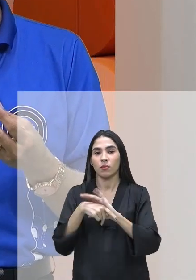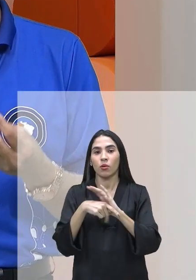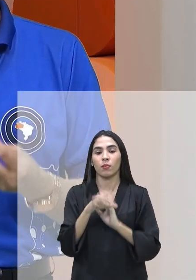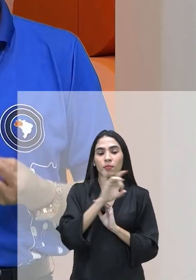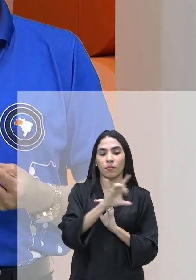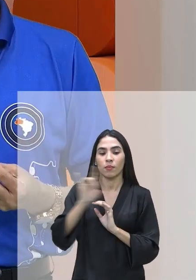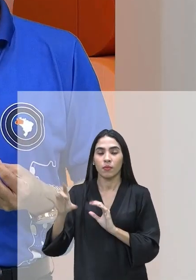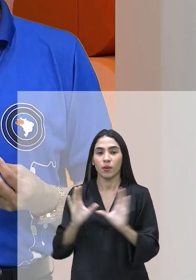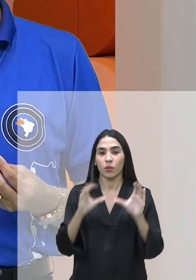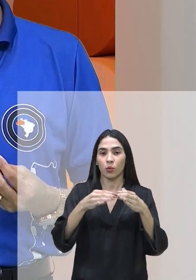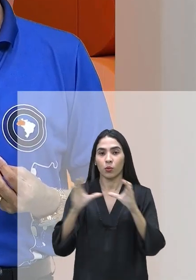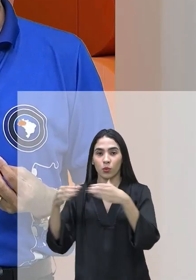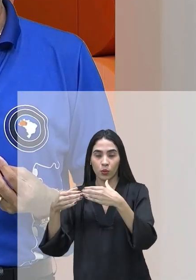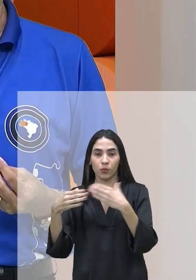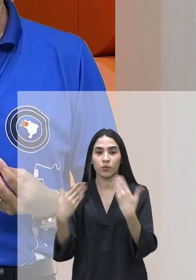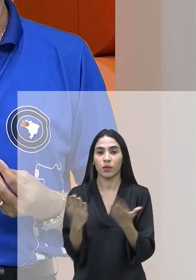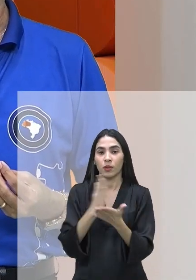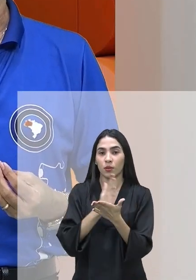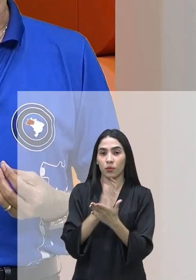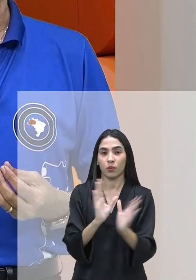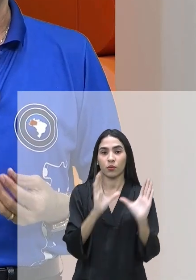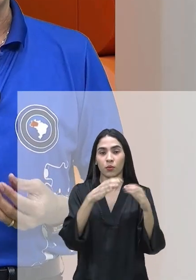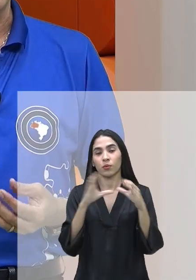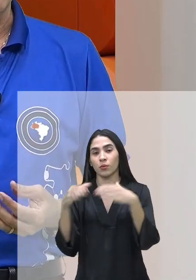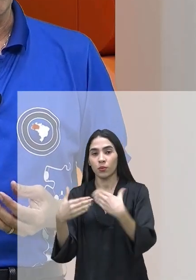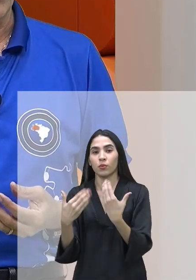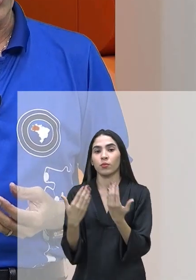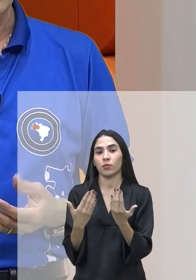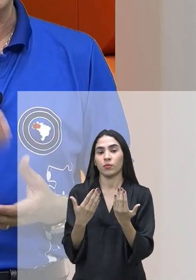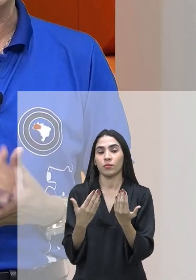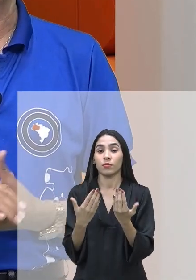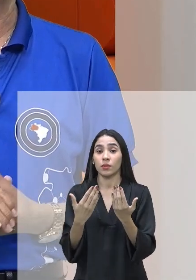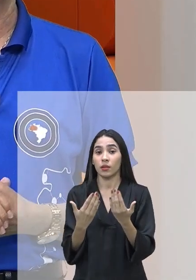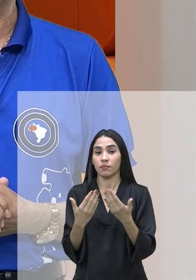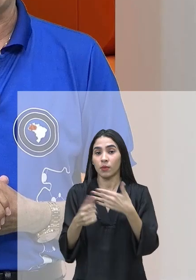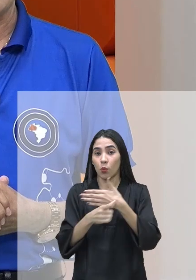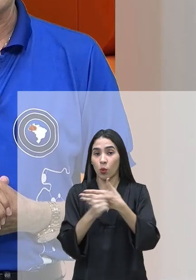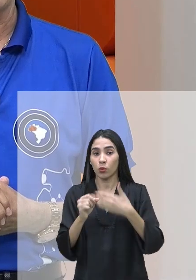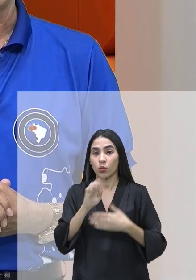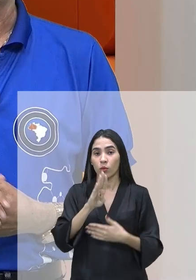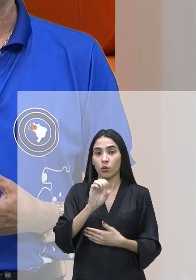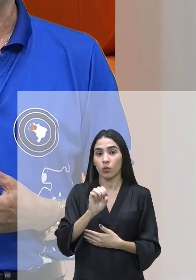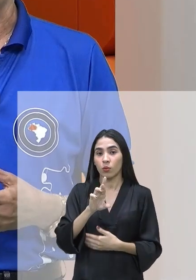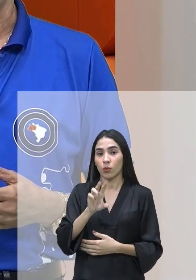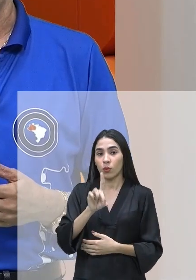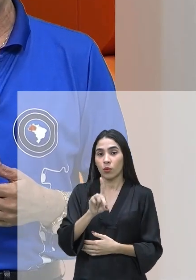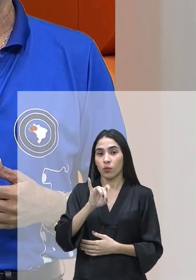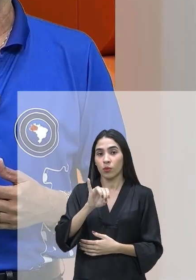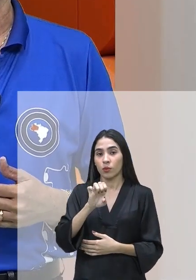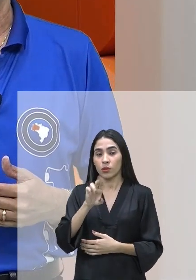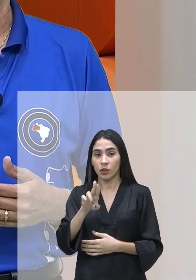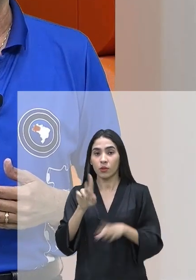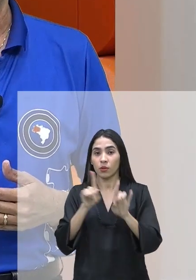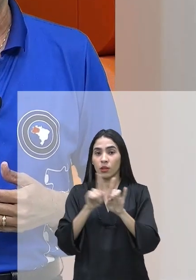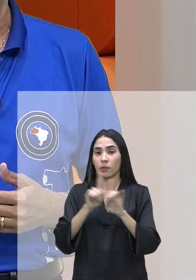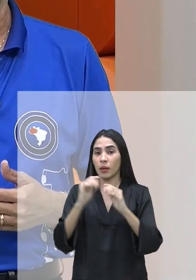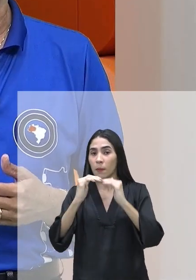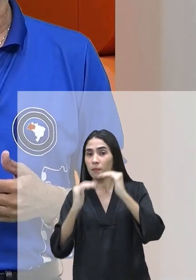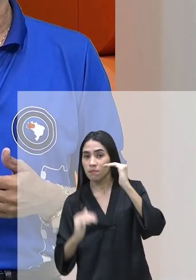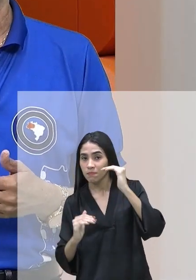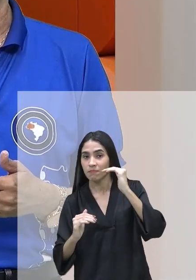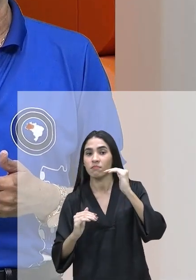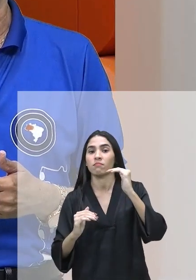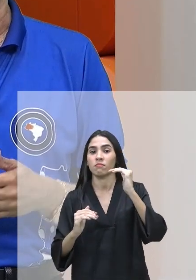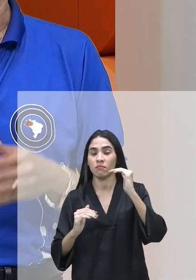daquela classe. E algumas classes, segundo Bourdieu, também são menos